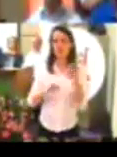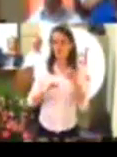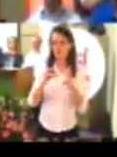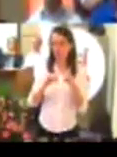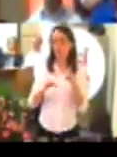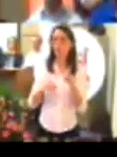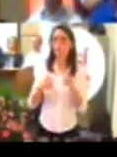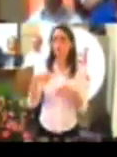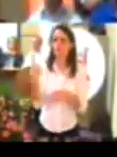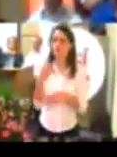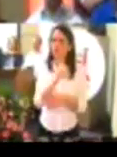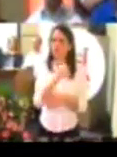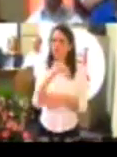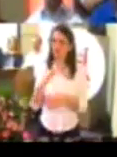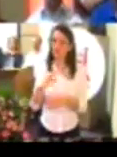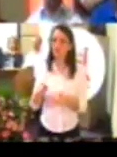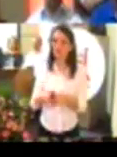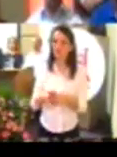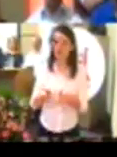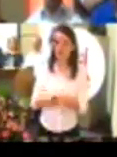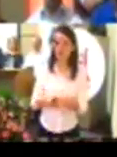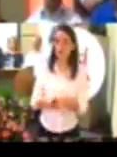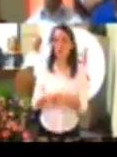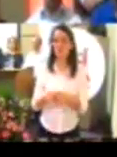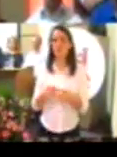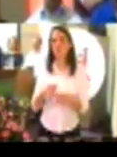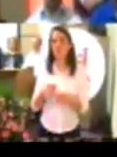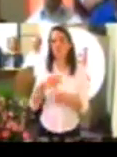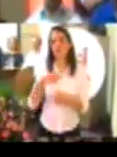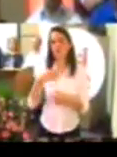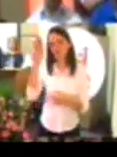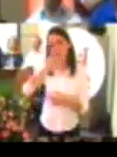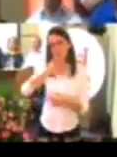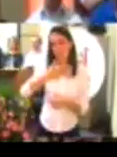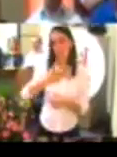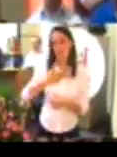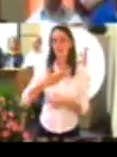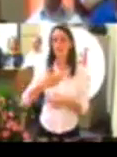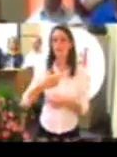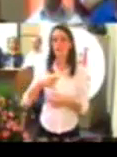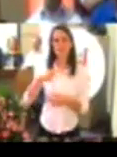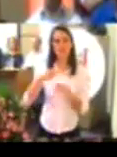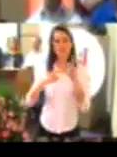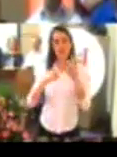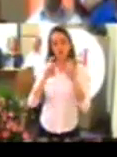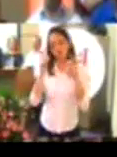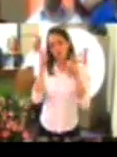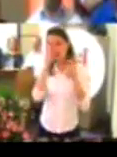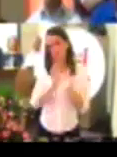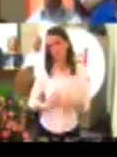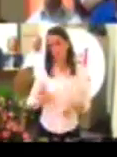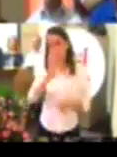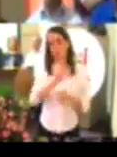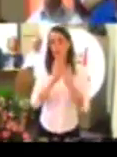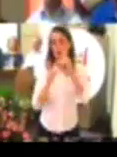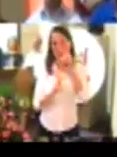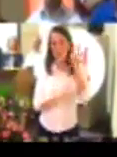Contas do nosso Estado, também dou um depoimento, um testemunho, de que lá não é diferente.